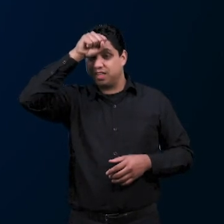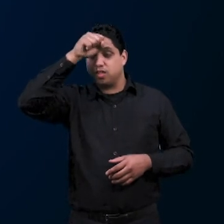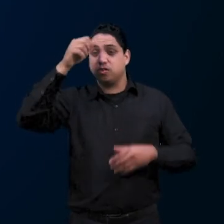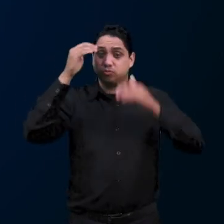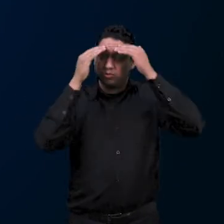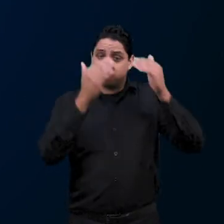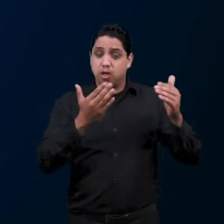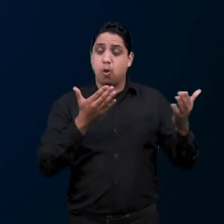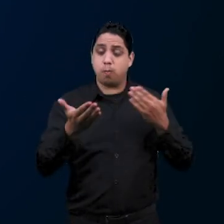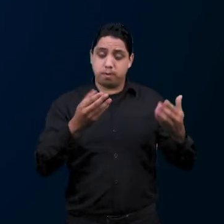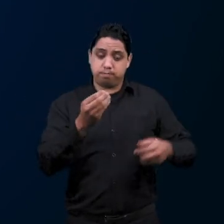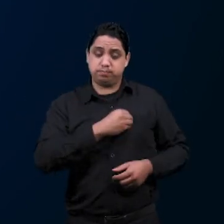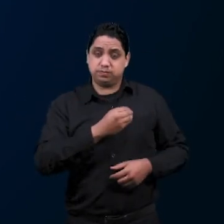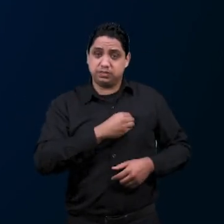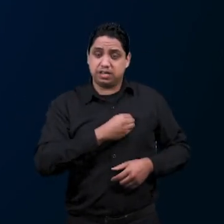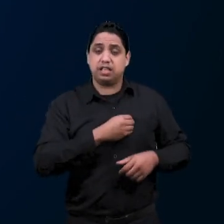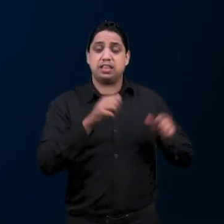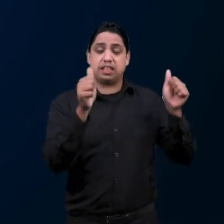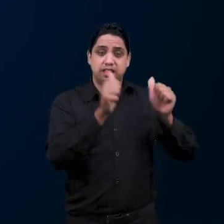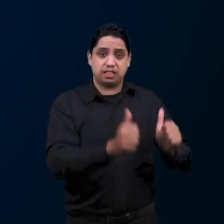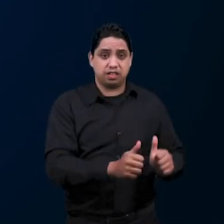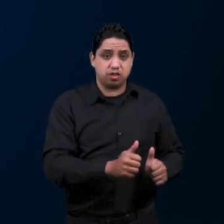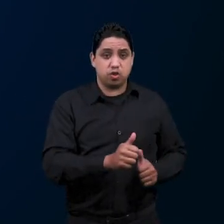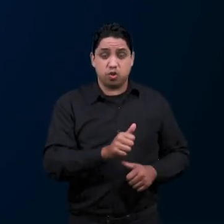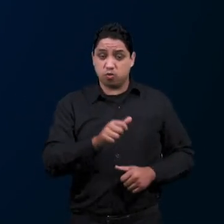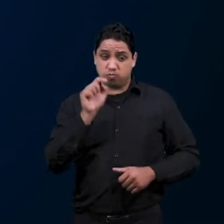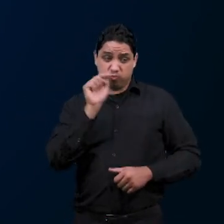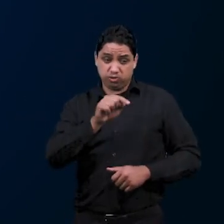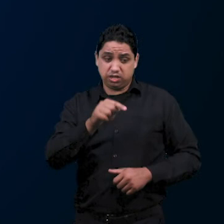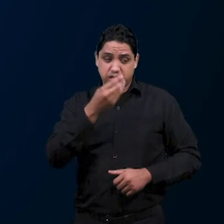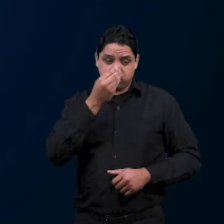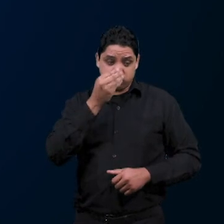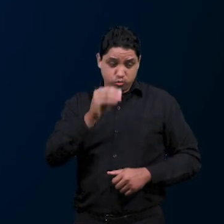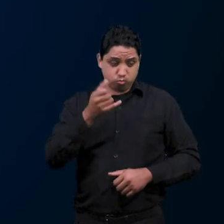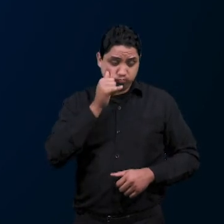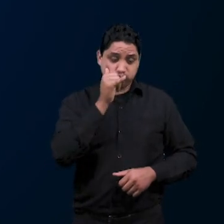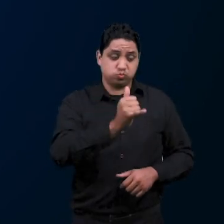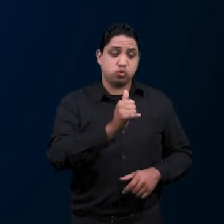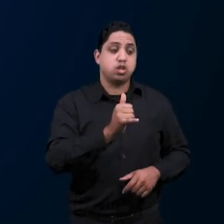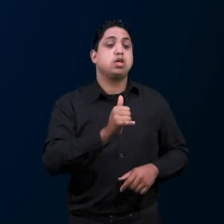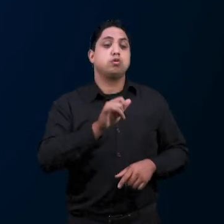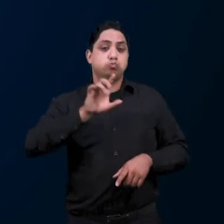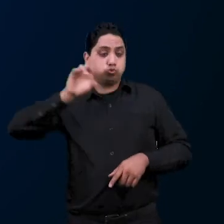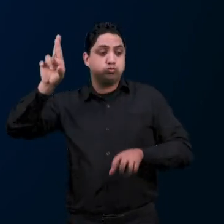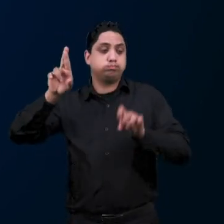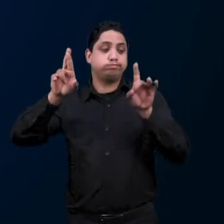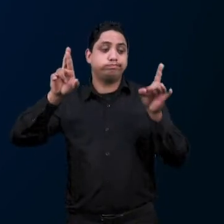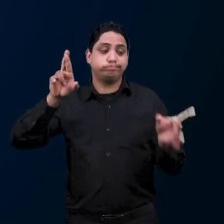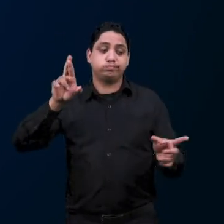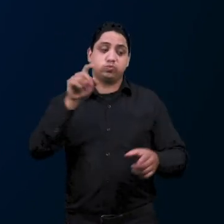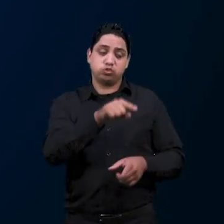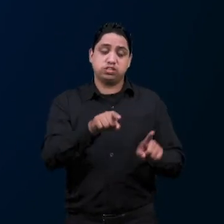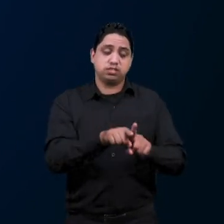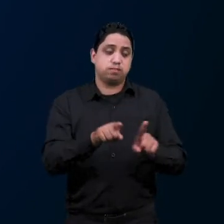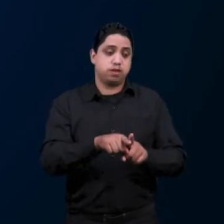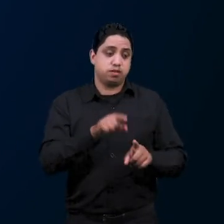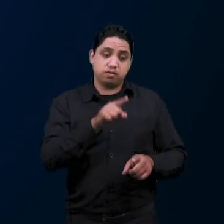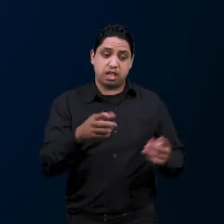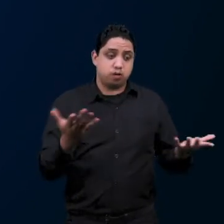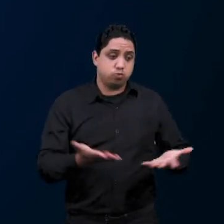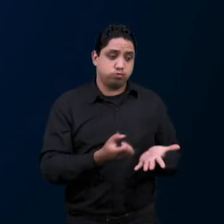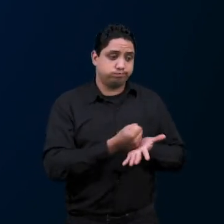como iniquidade e idolatria. Porquanto tu rejeitaste a palavra do Senhor, ele também te rejeitou a ti, para que